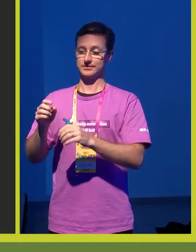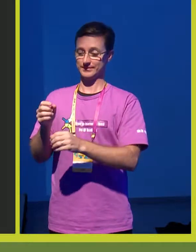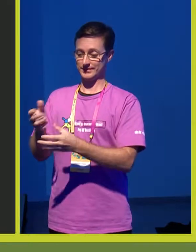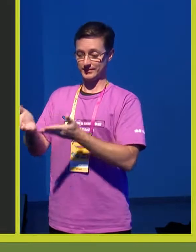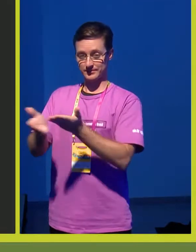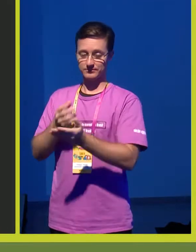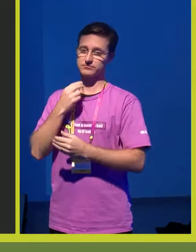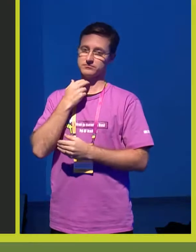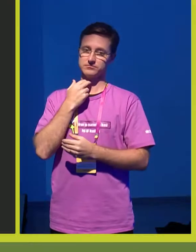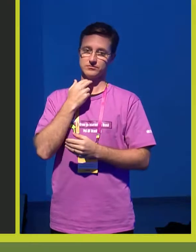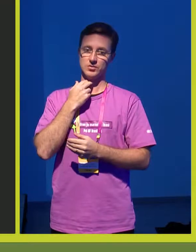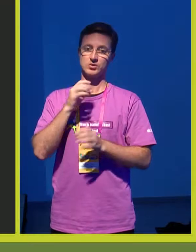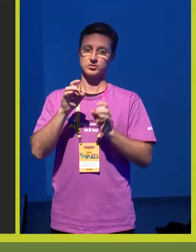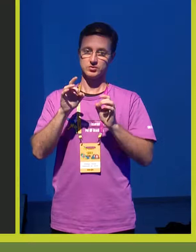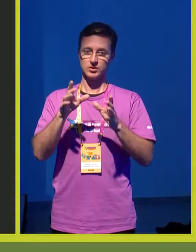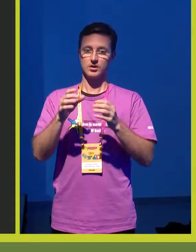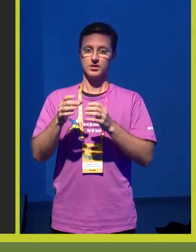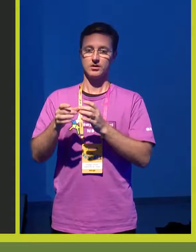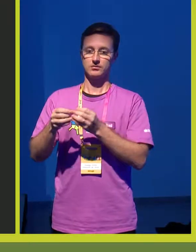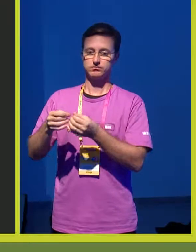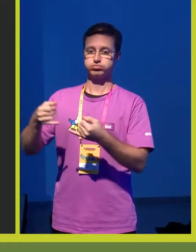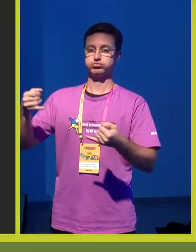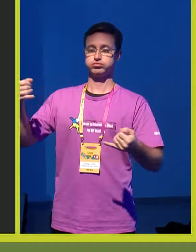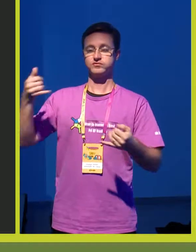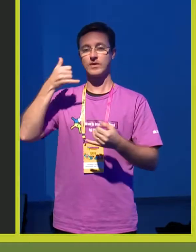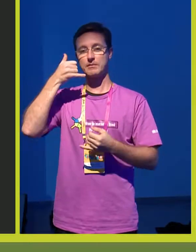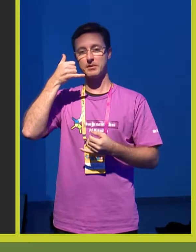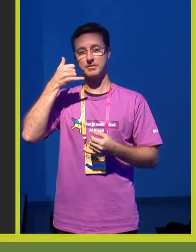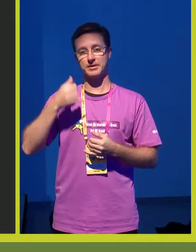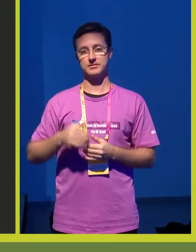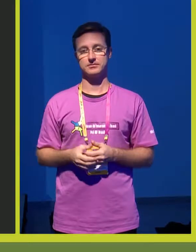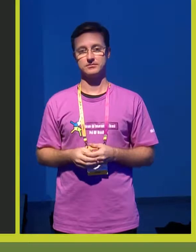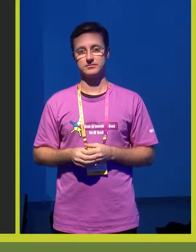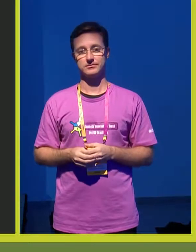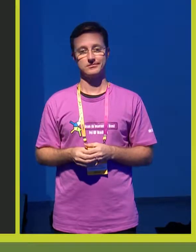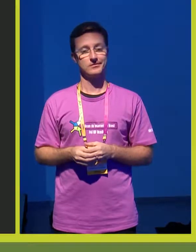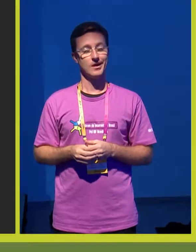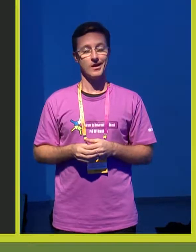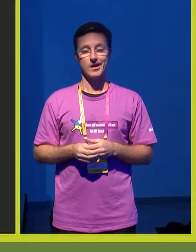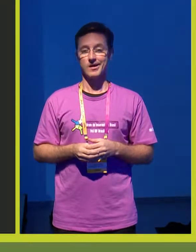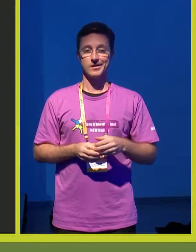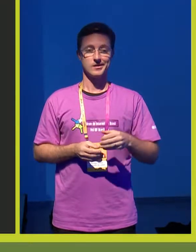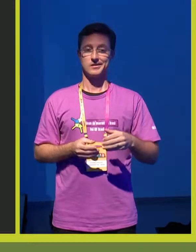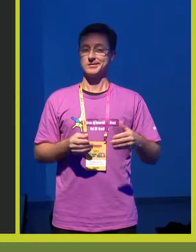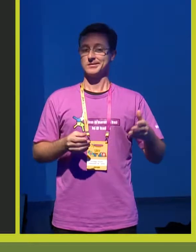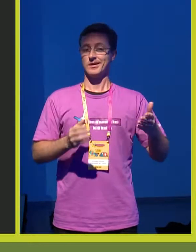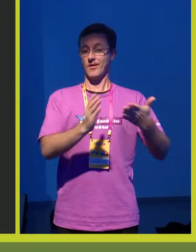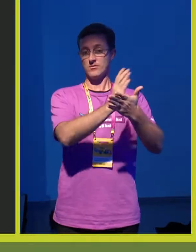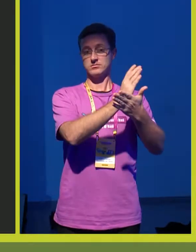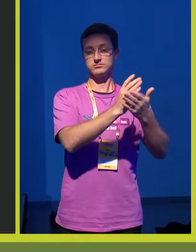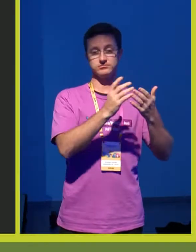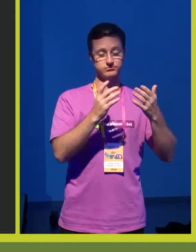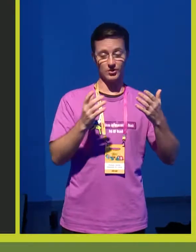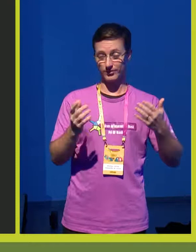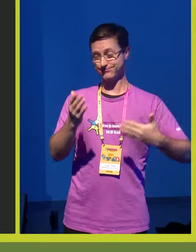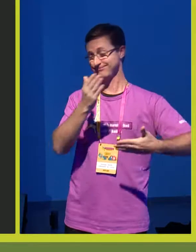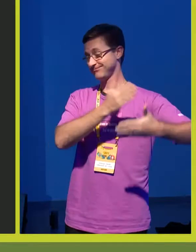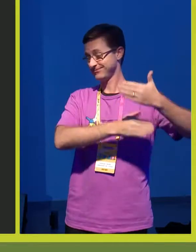Felizmente, agora voltando, alguém finalmente está se dando conta que não dá mais para considerar as coisas do mesmo jeito.